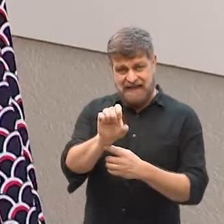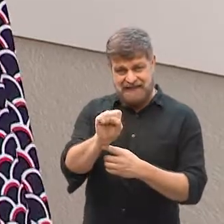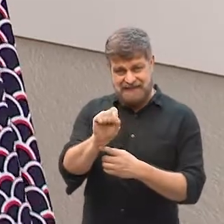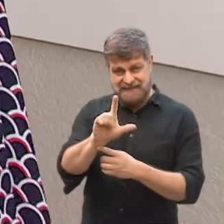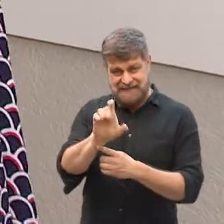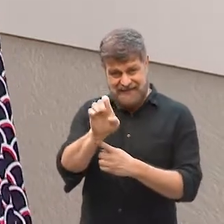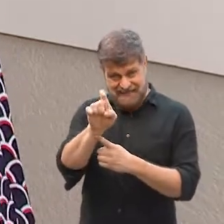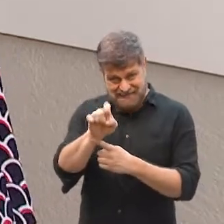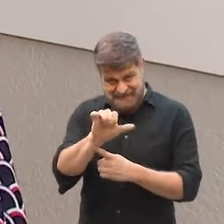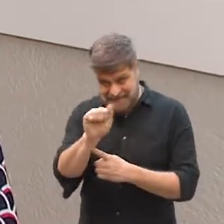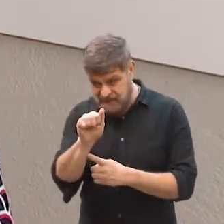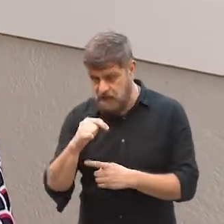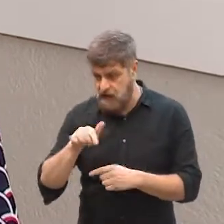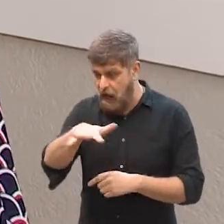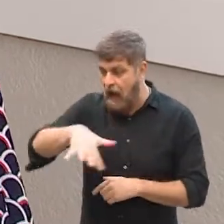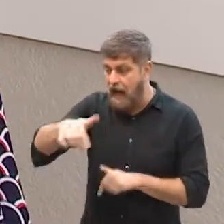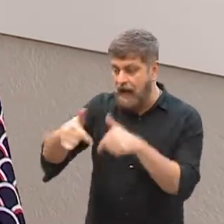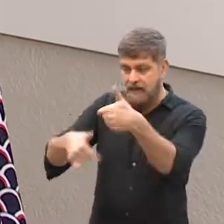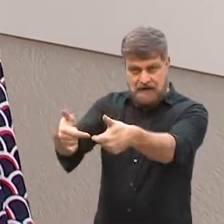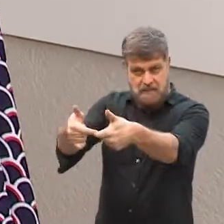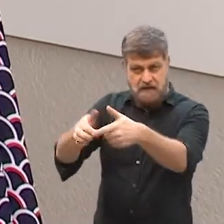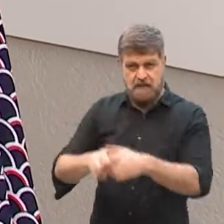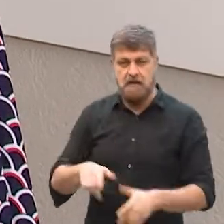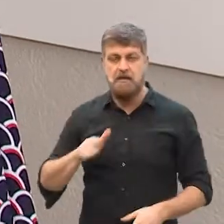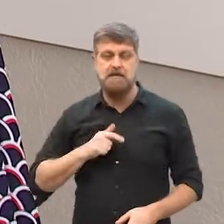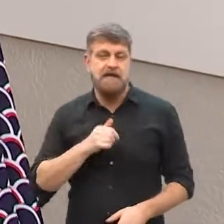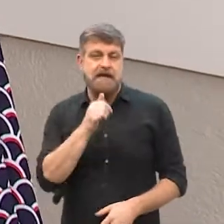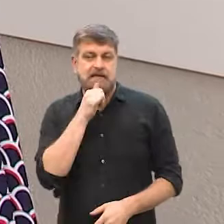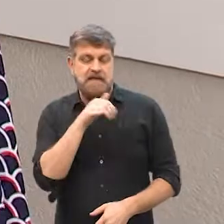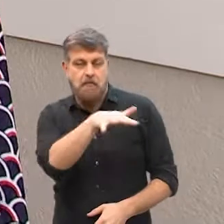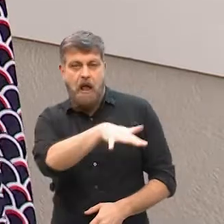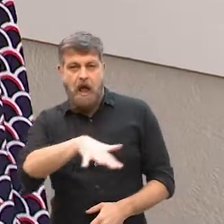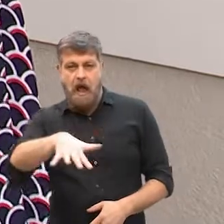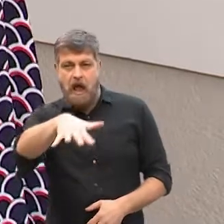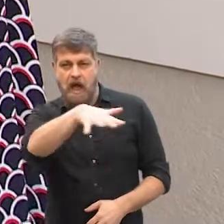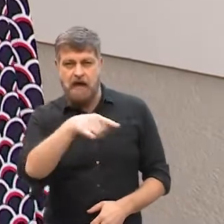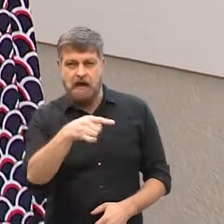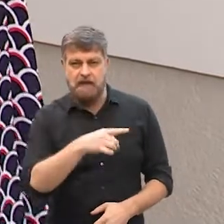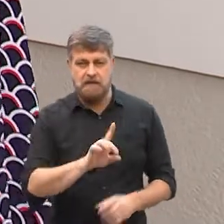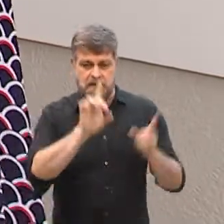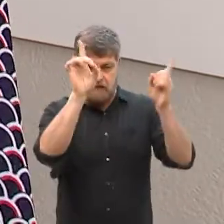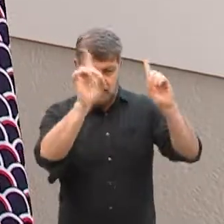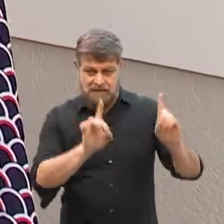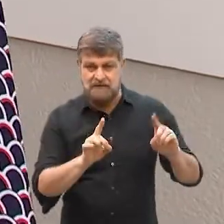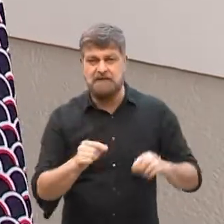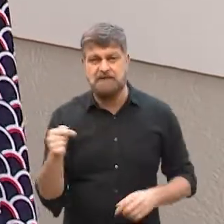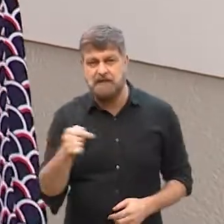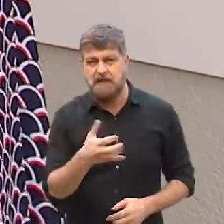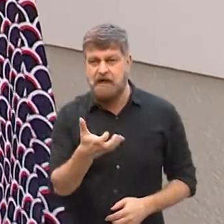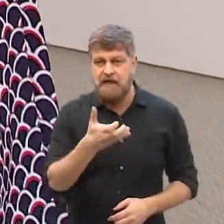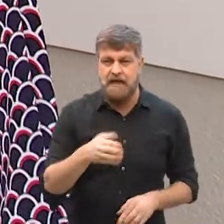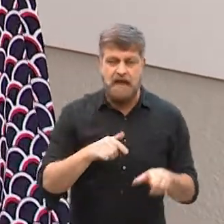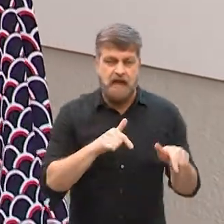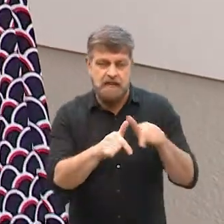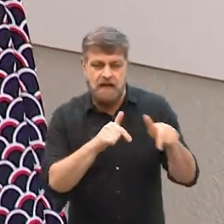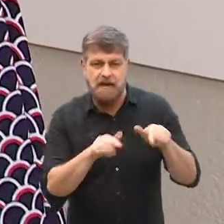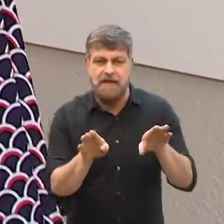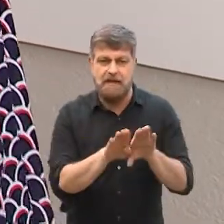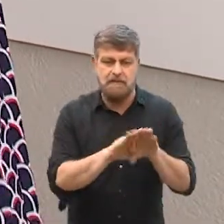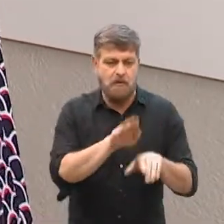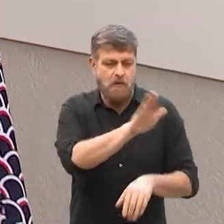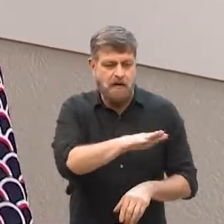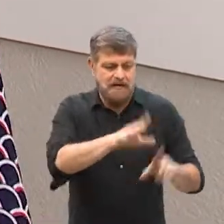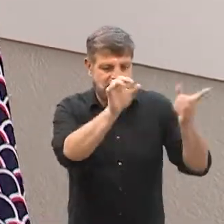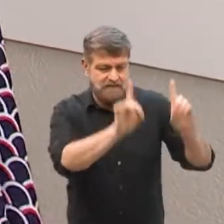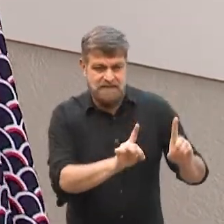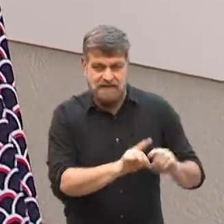parte de dislexia. Tem a parte da deficiência, então eu quero trabalhar com crianças deficientes. Então eu acho que